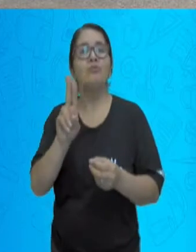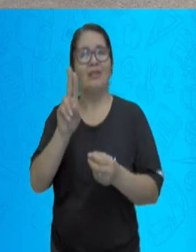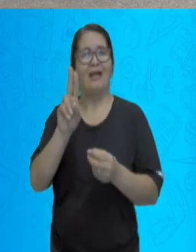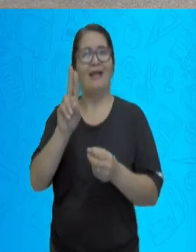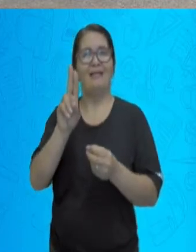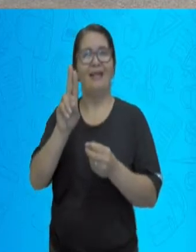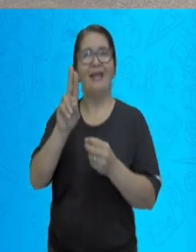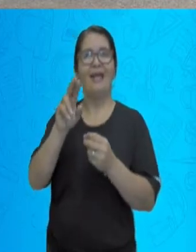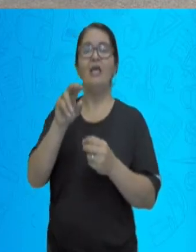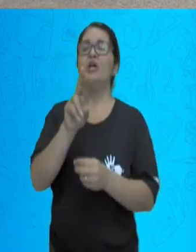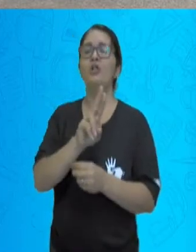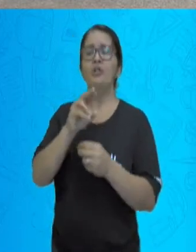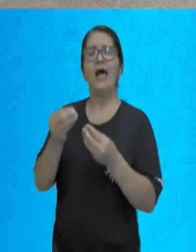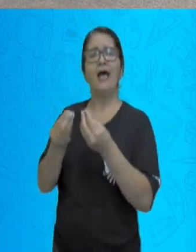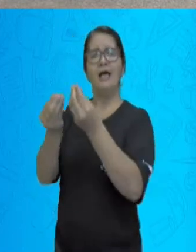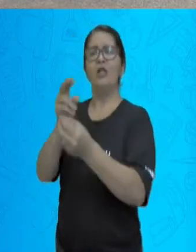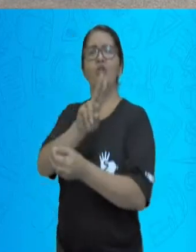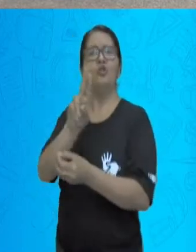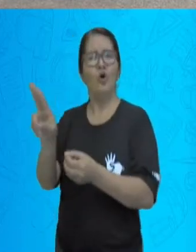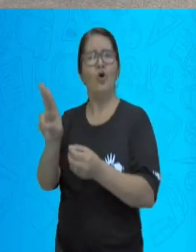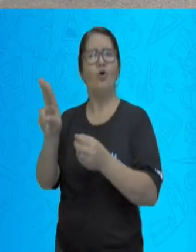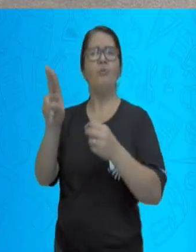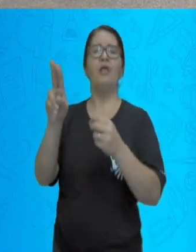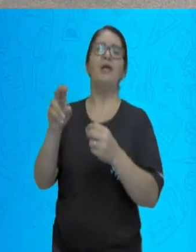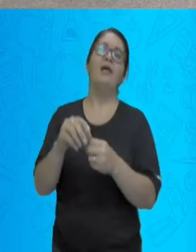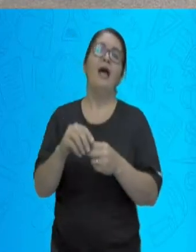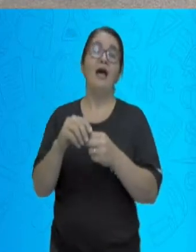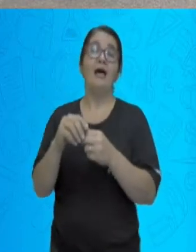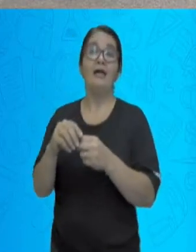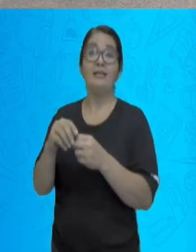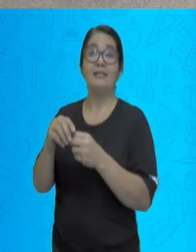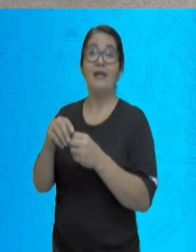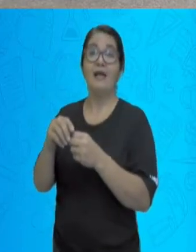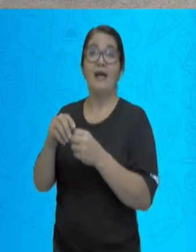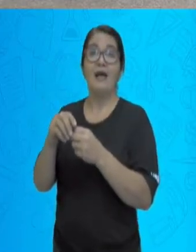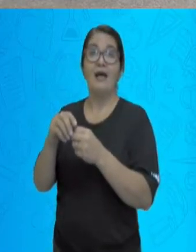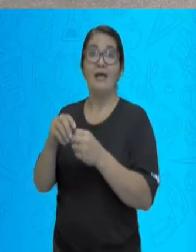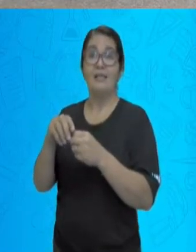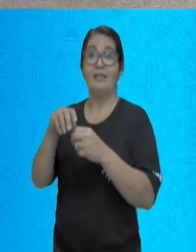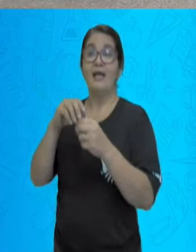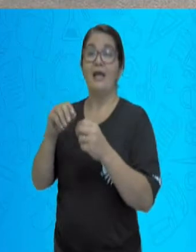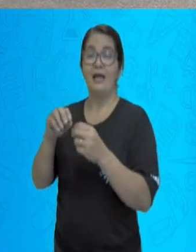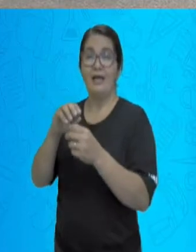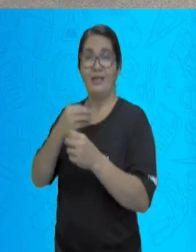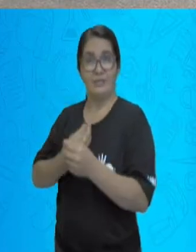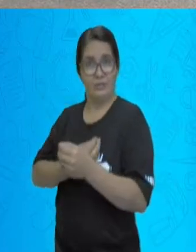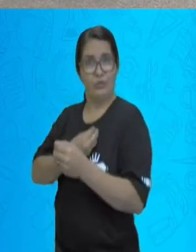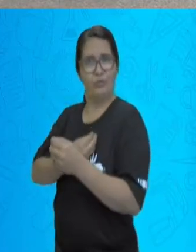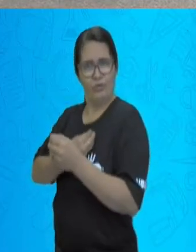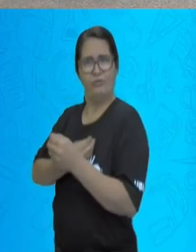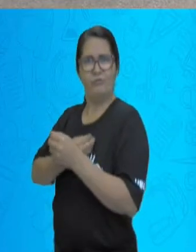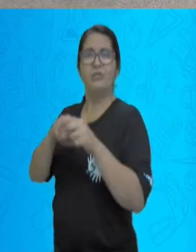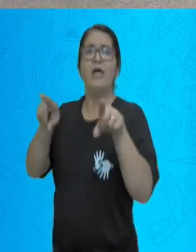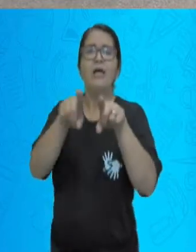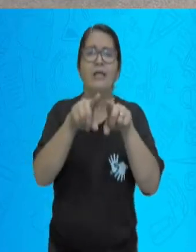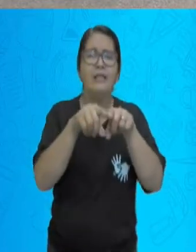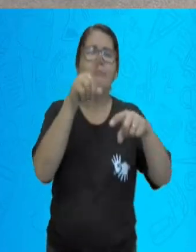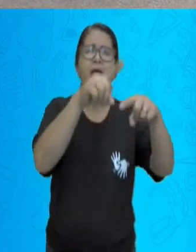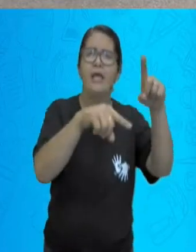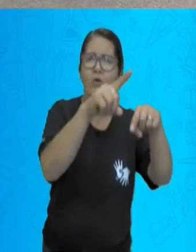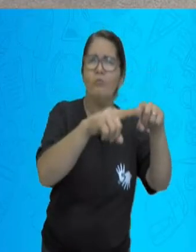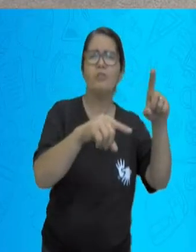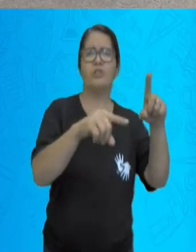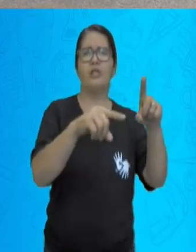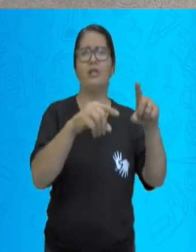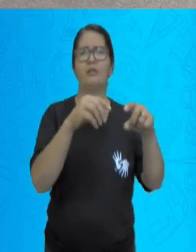nomes. Nomes aos seres, aos objetos, aos fenômenos, aos lugares. E vocês podem parar